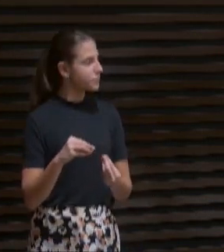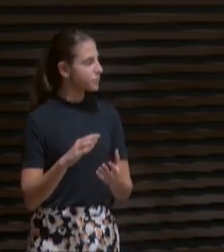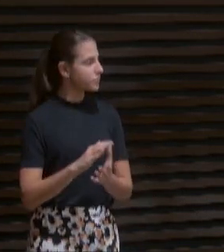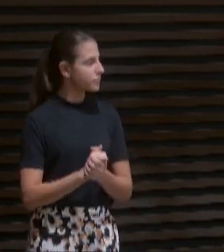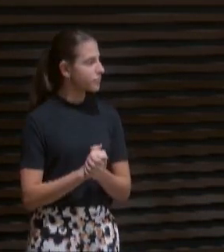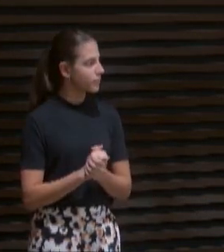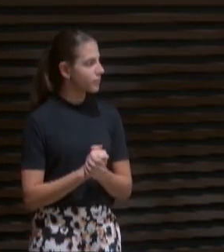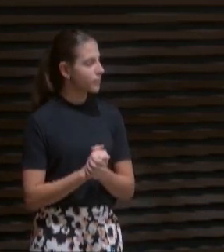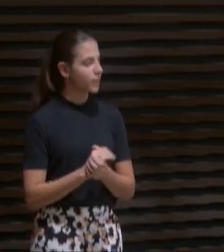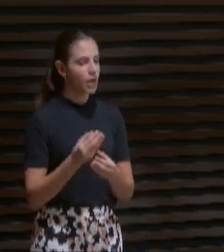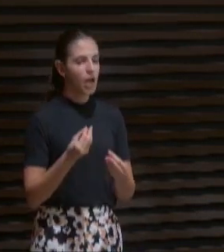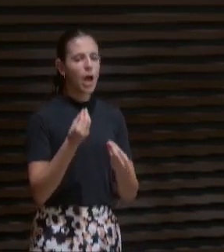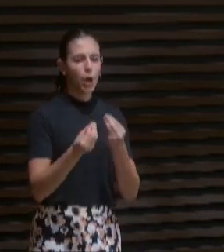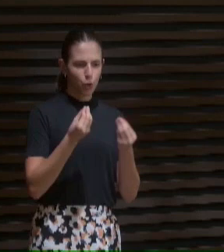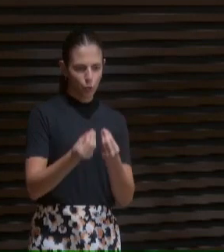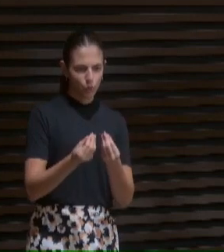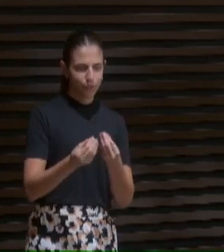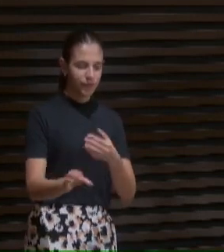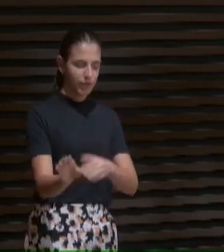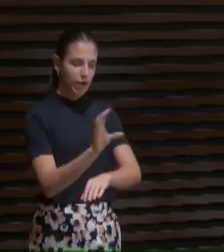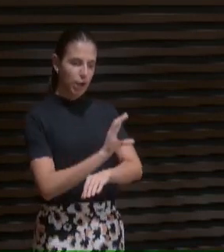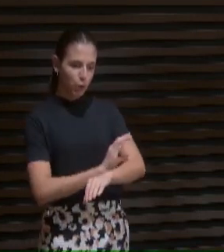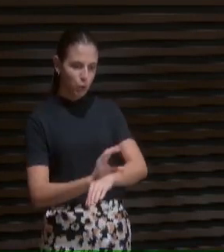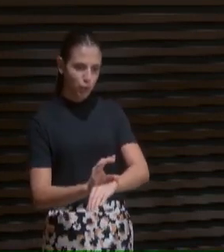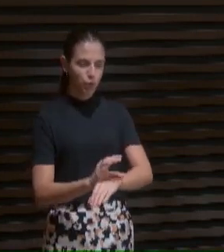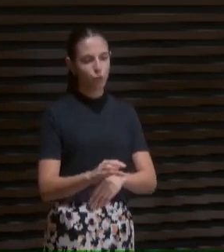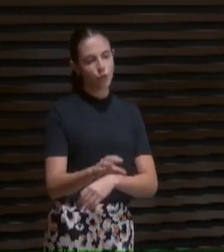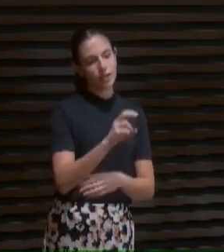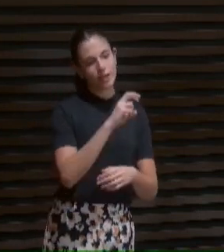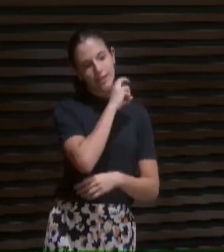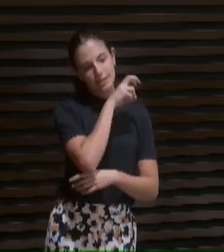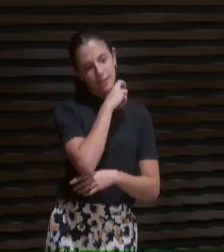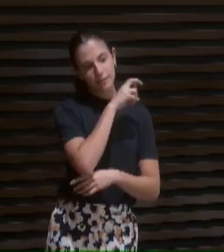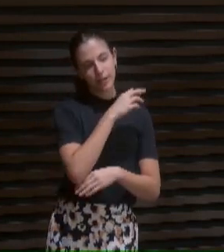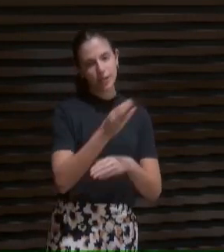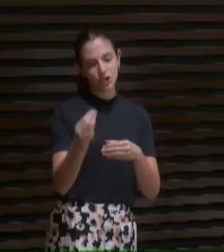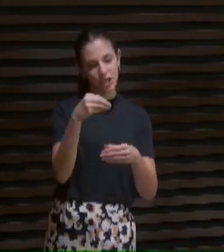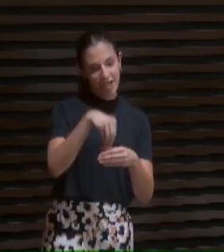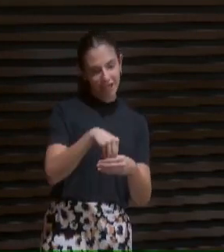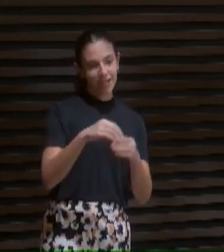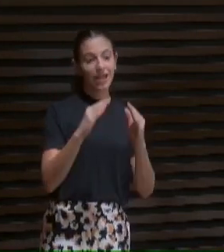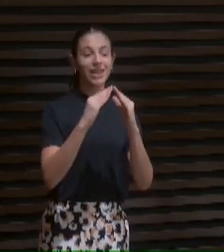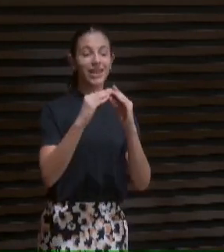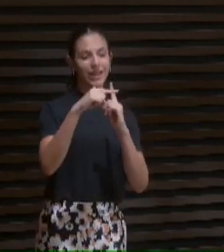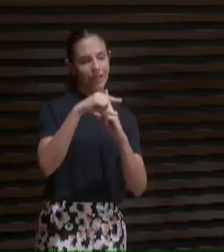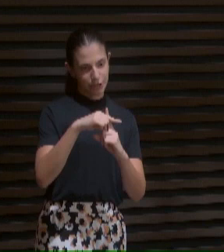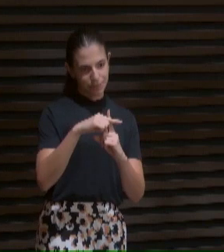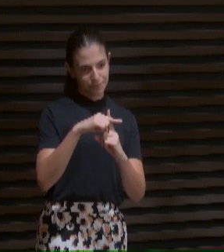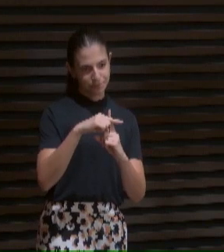Como é que a cultura da serpente entra na igreja?